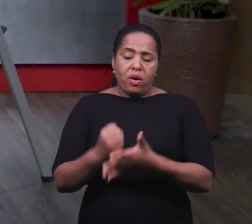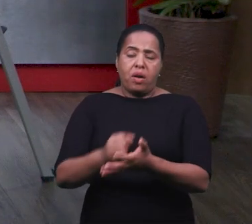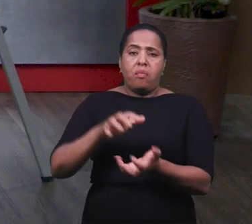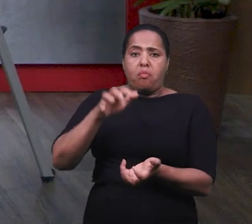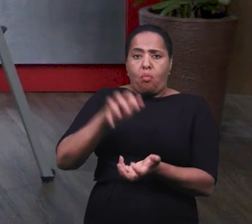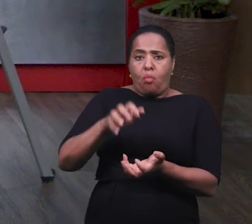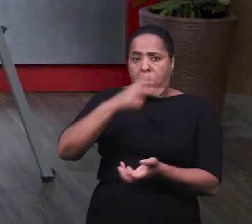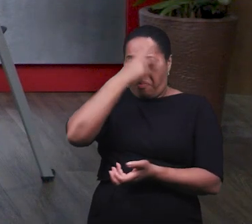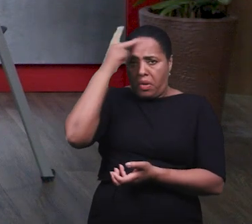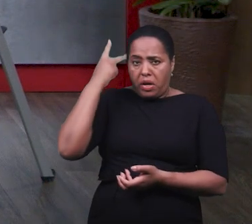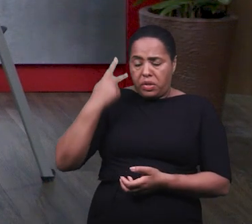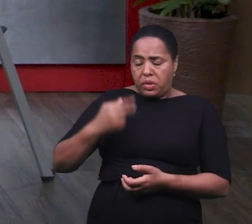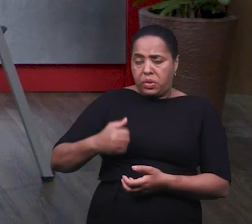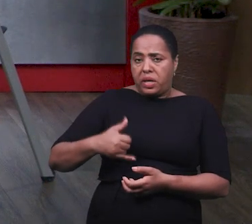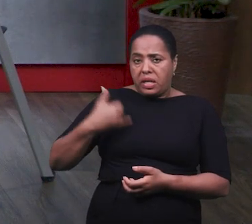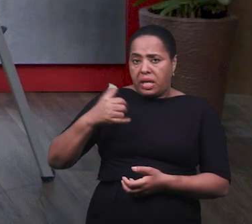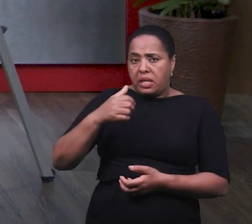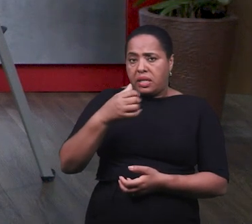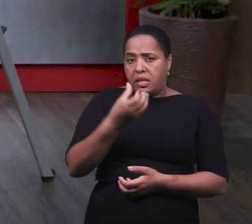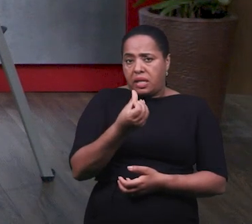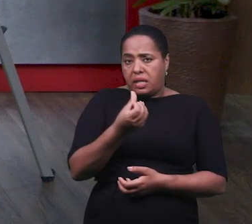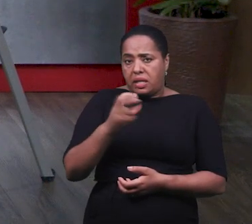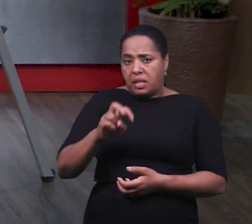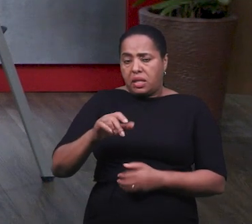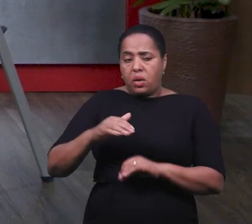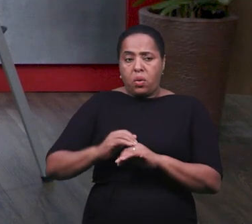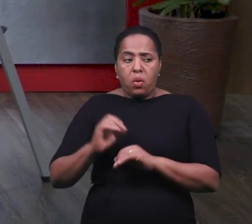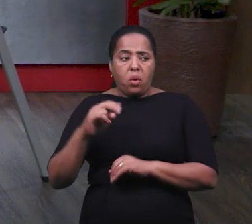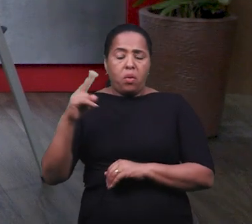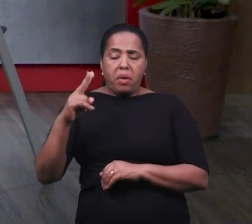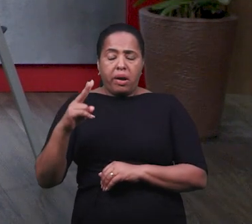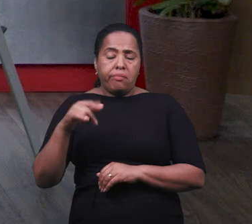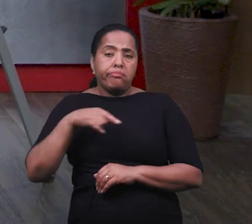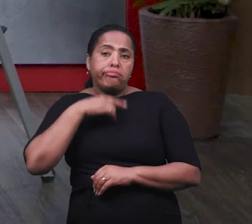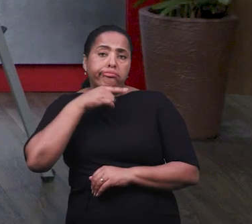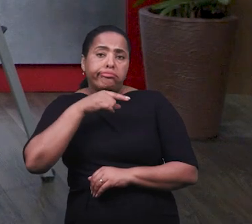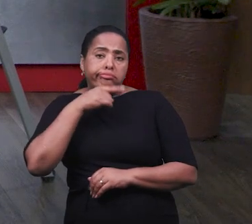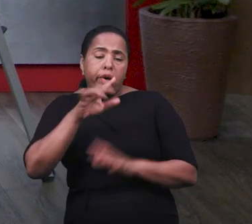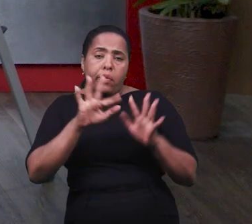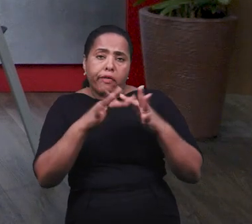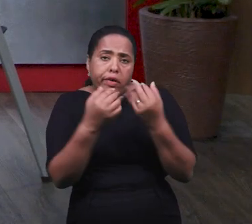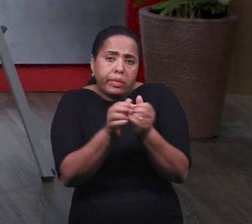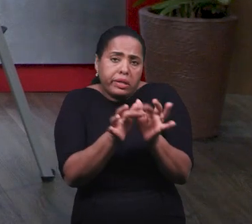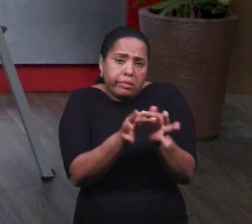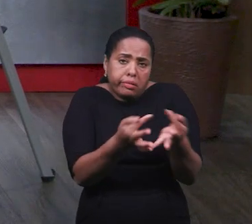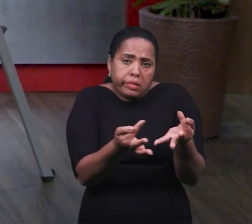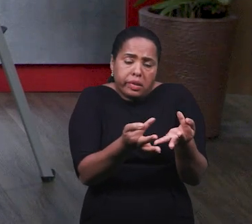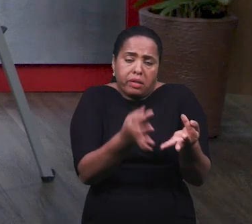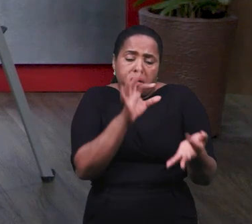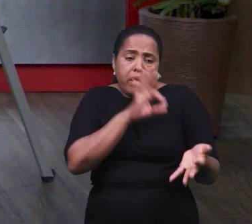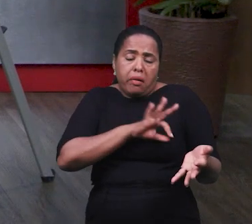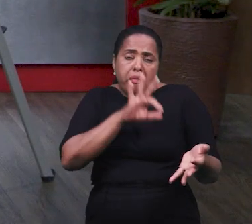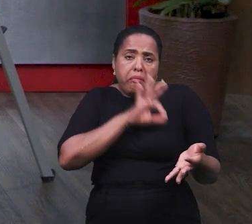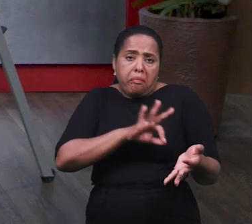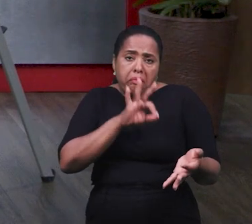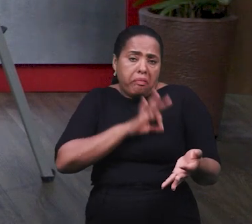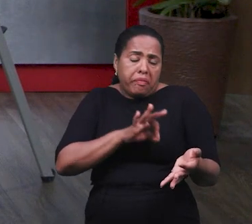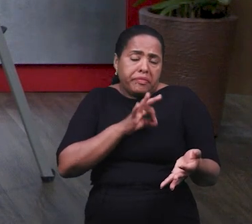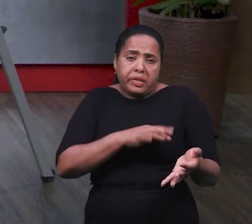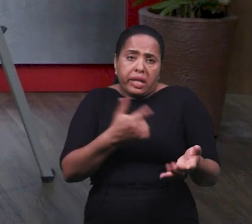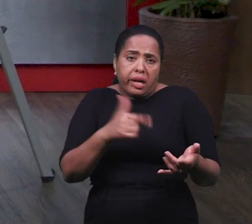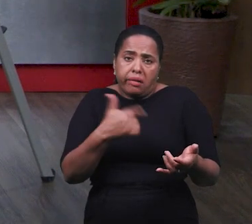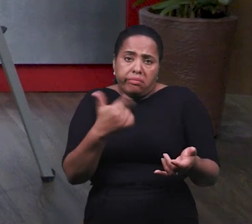de 65 anos ou mais, que faz parte de uma família de baixa renda, que não tem como se manter, sabe, financeiramente, até mesmo